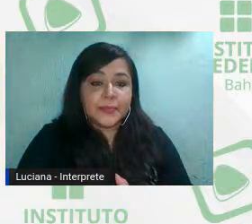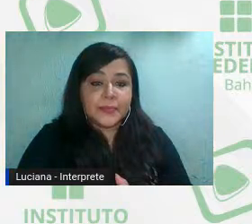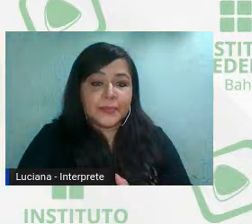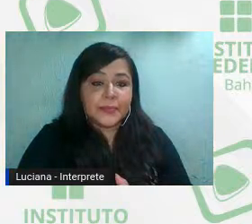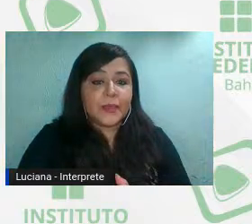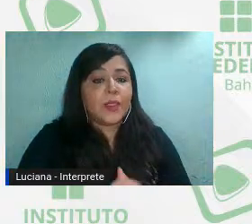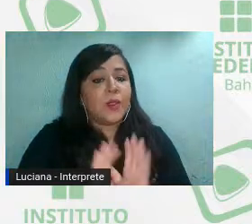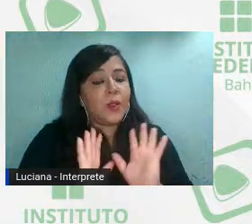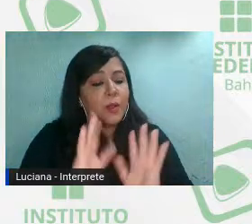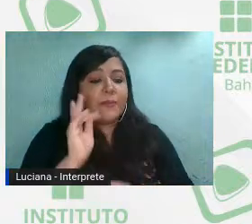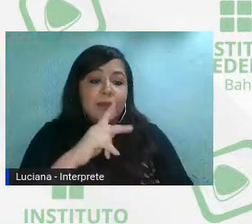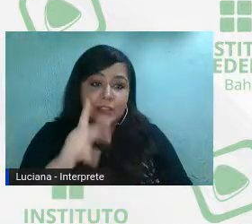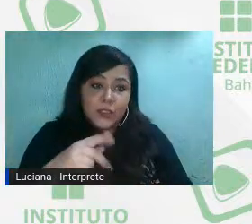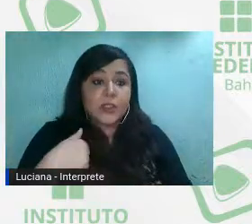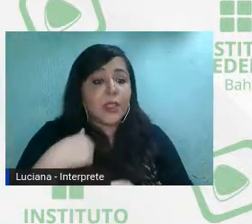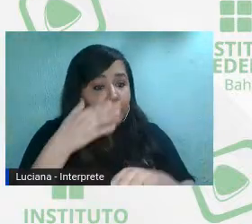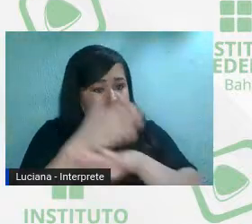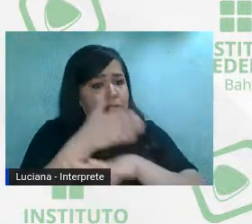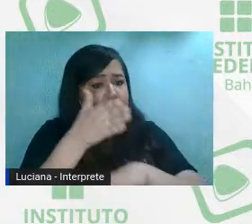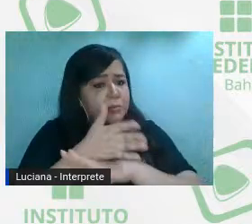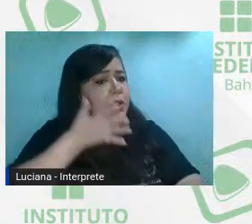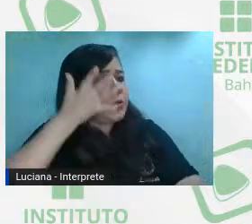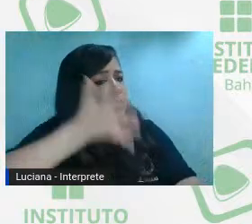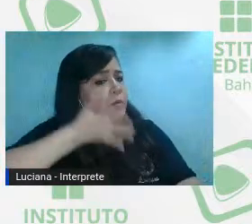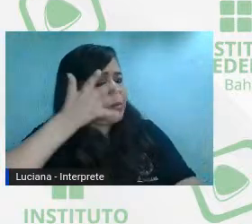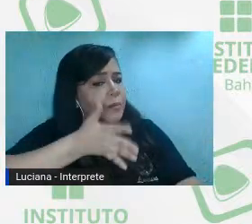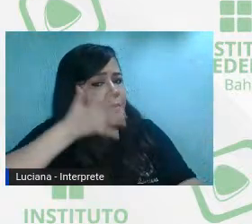Professora, eu participei da palestra sobre